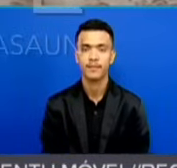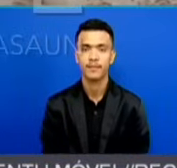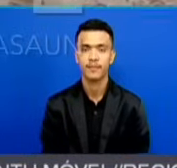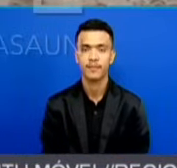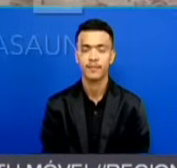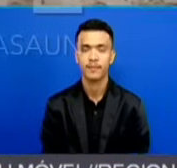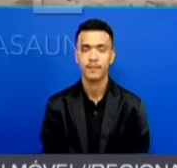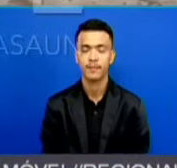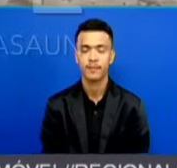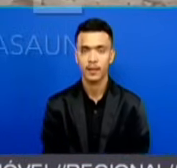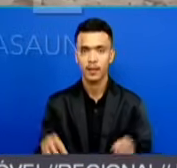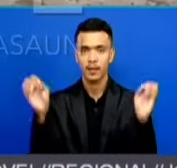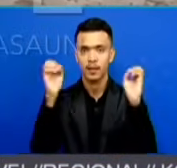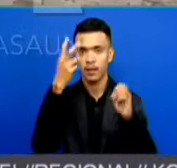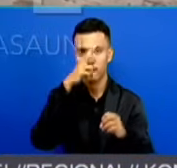Mas, la coerência ainda,